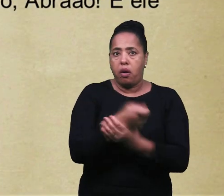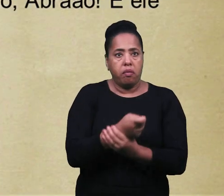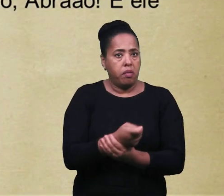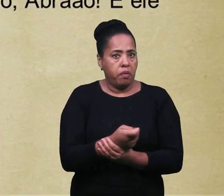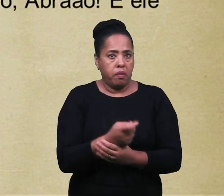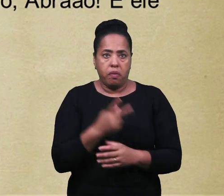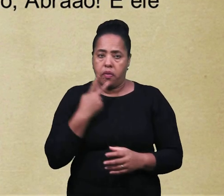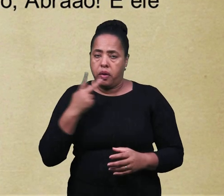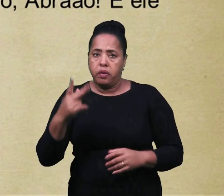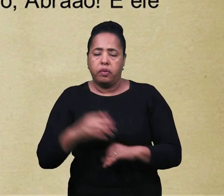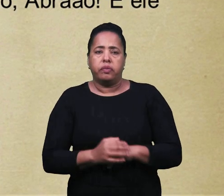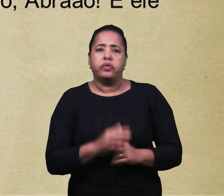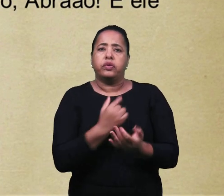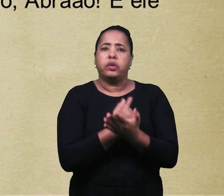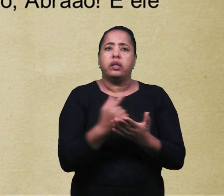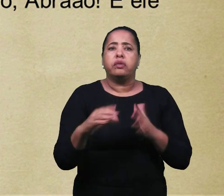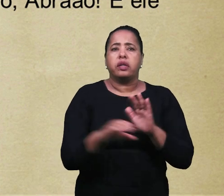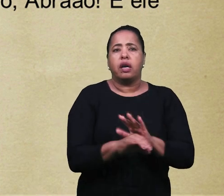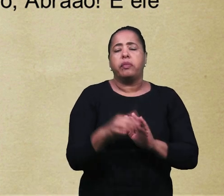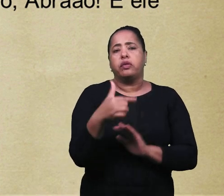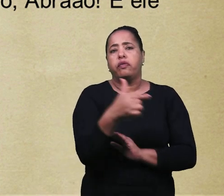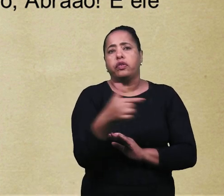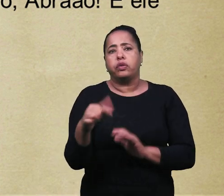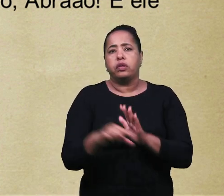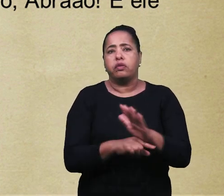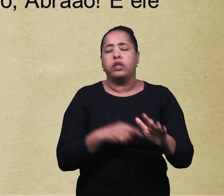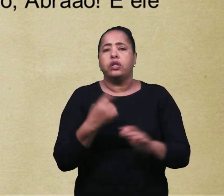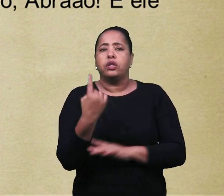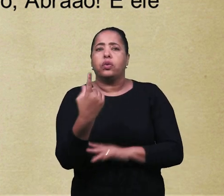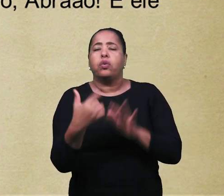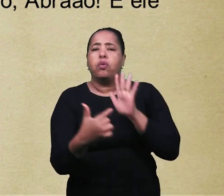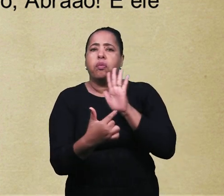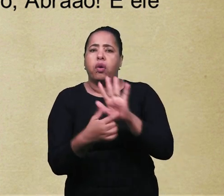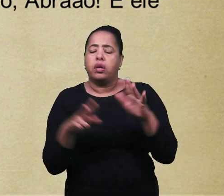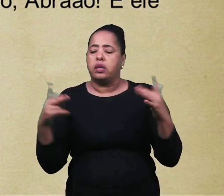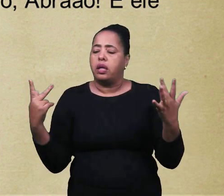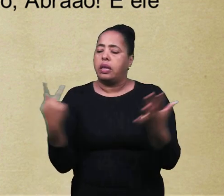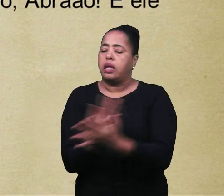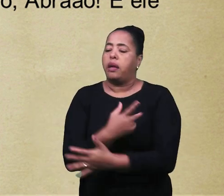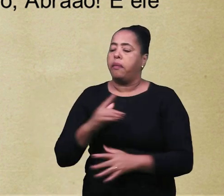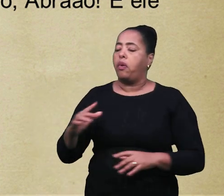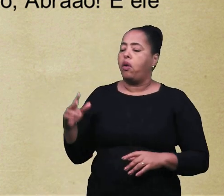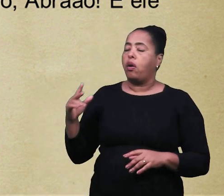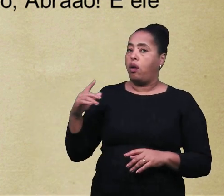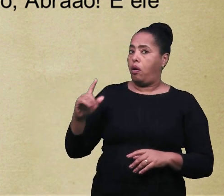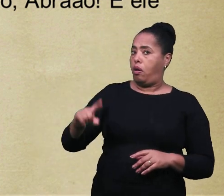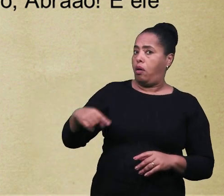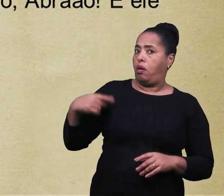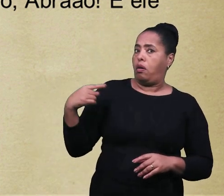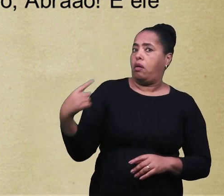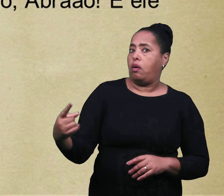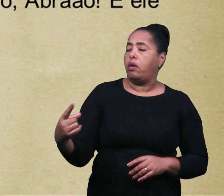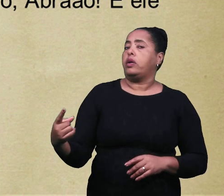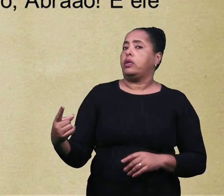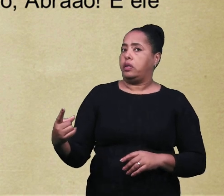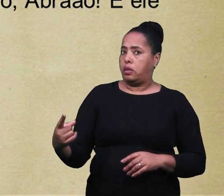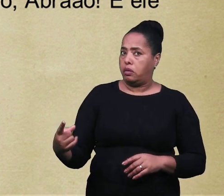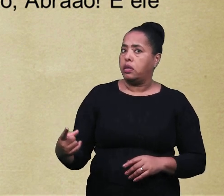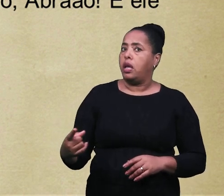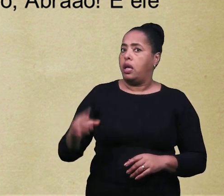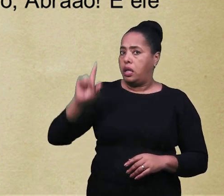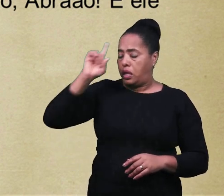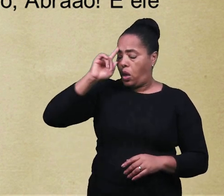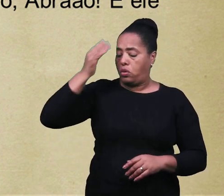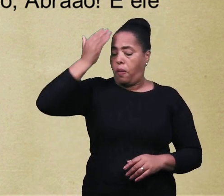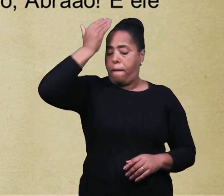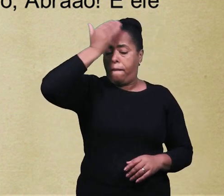Gênesis 22, verso 1, a Bíblia diz assim: aconteceu depois dessas coisas que provou Deus